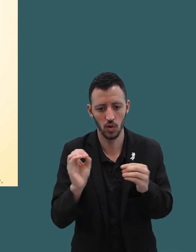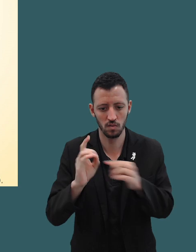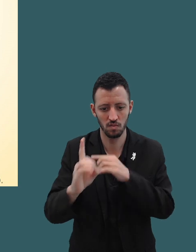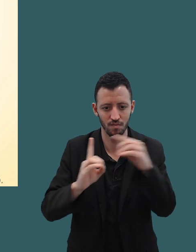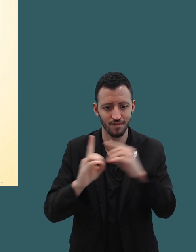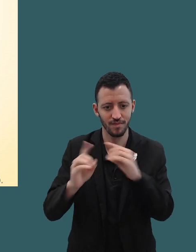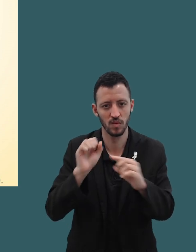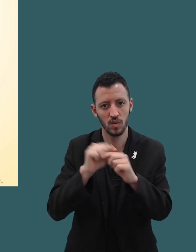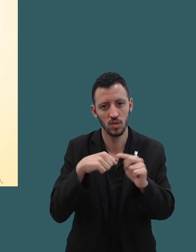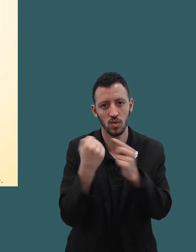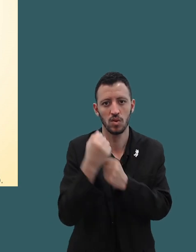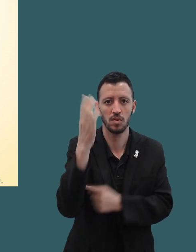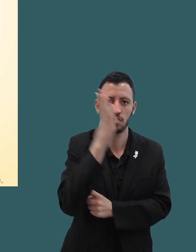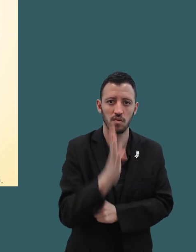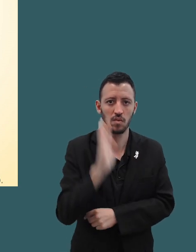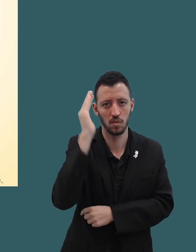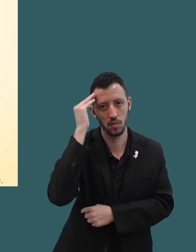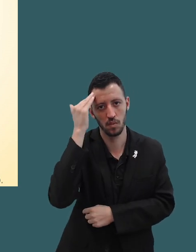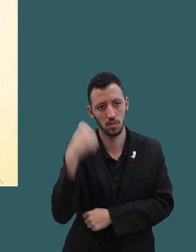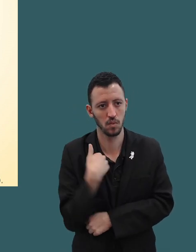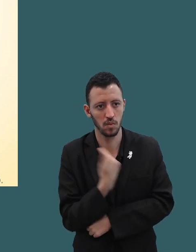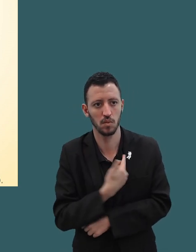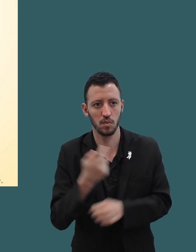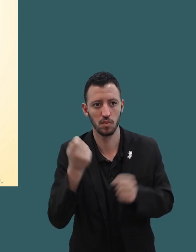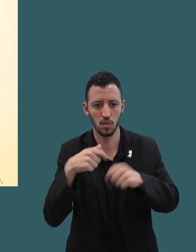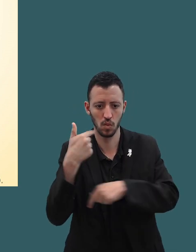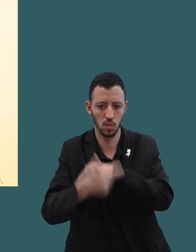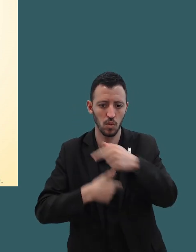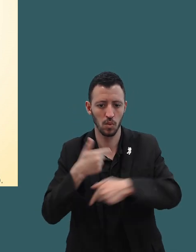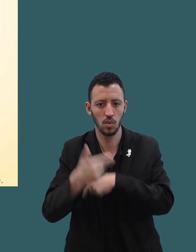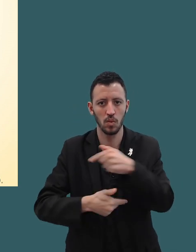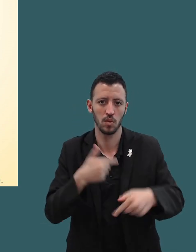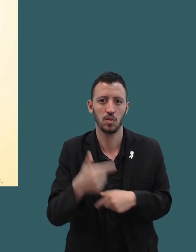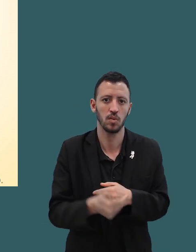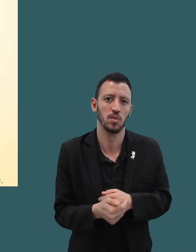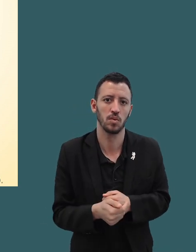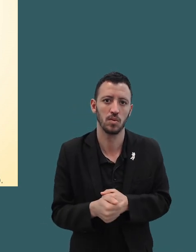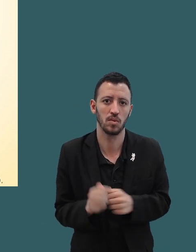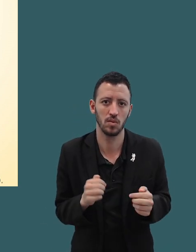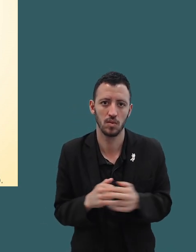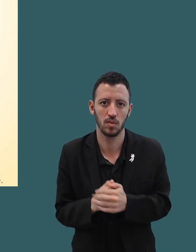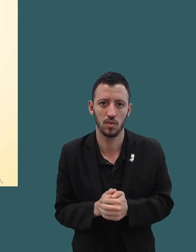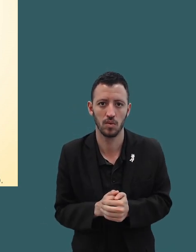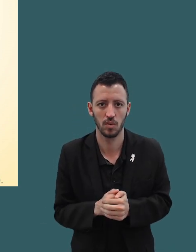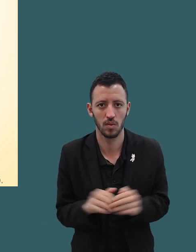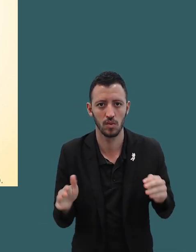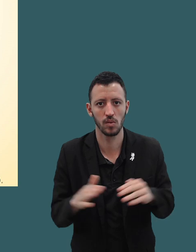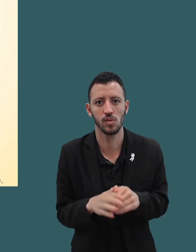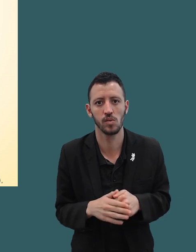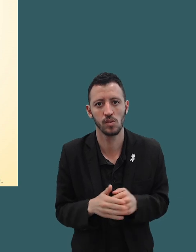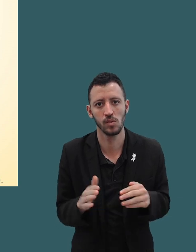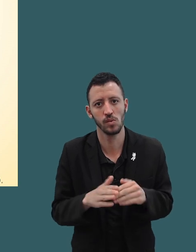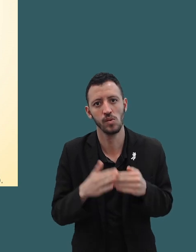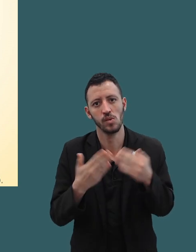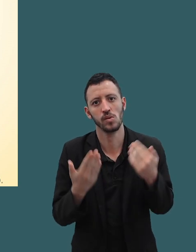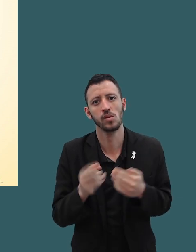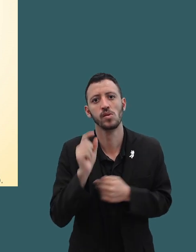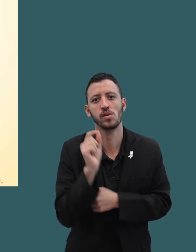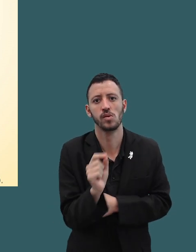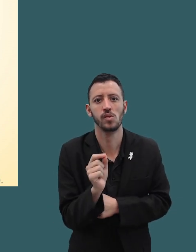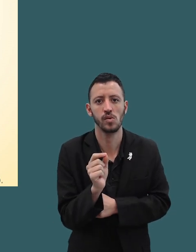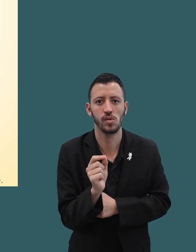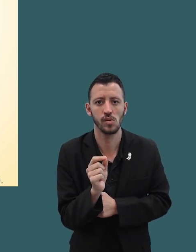dialogar com a sociedade brasileira e entender de que nosso trabalho ele é, em